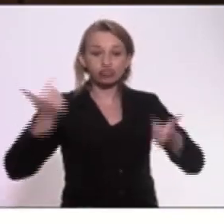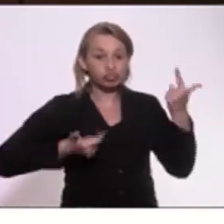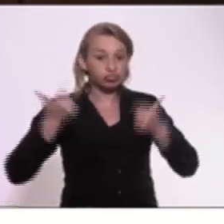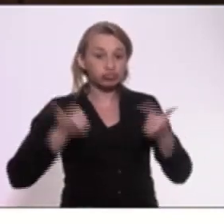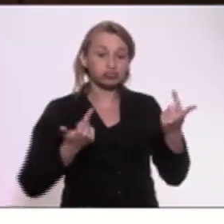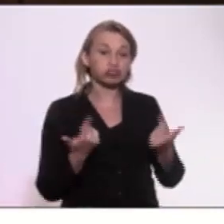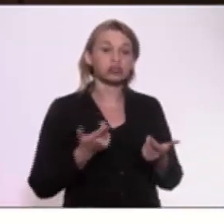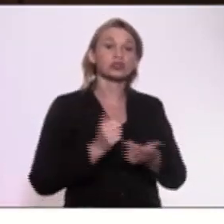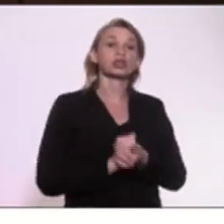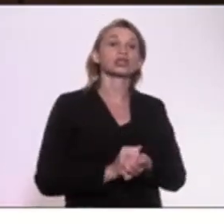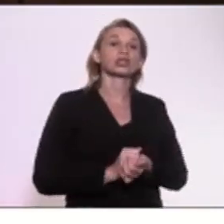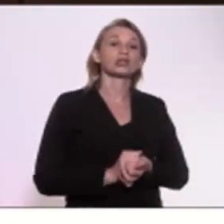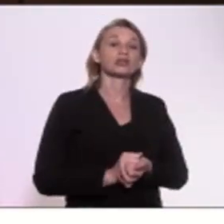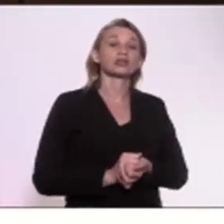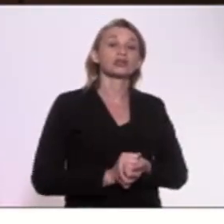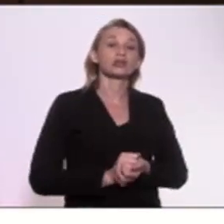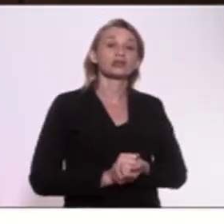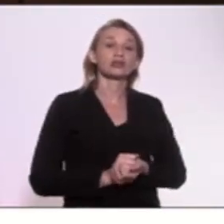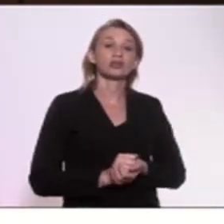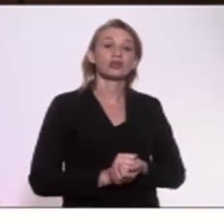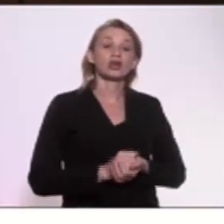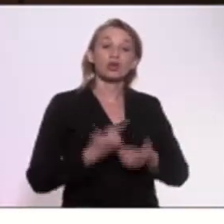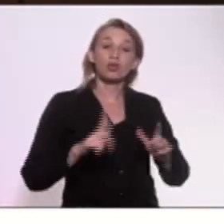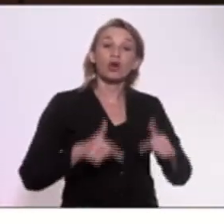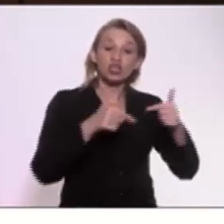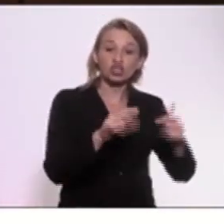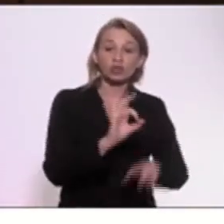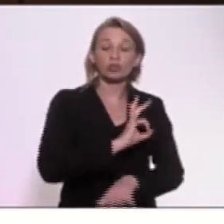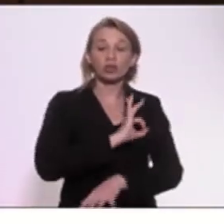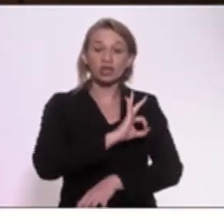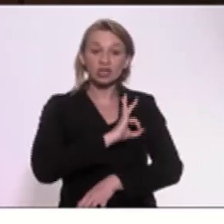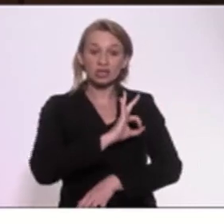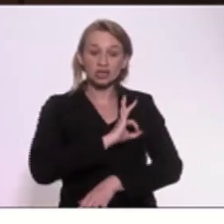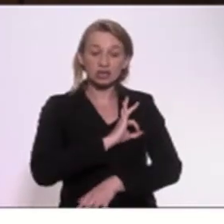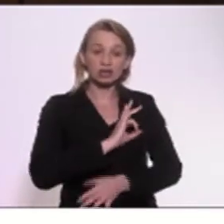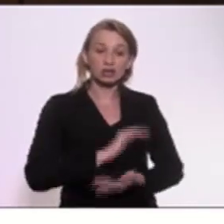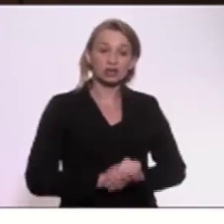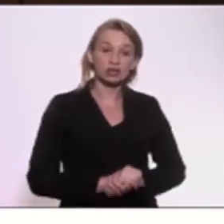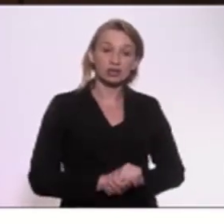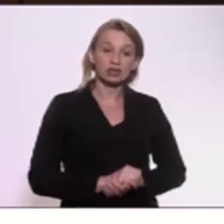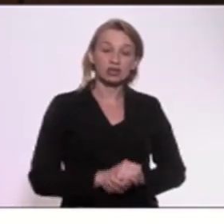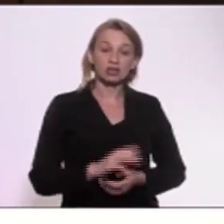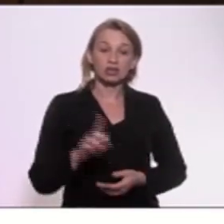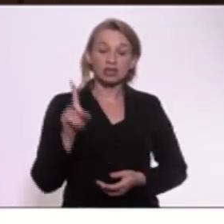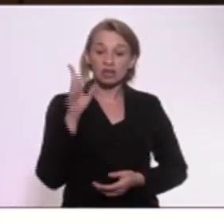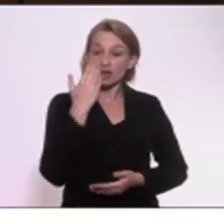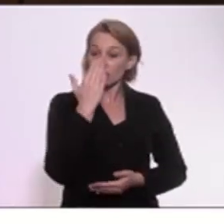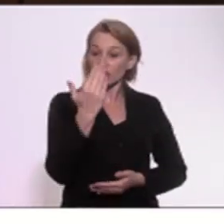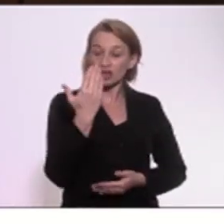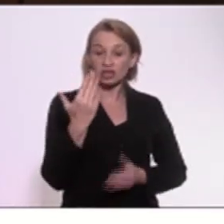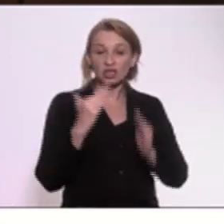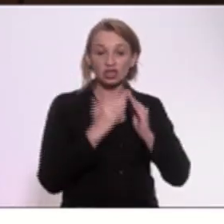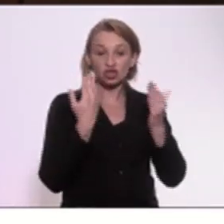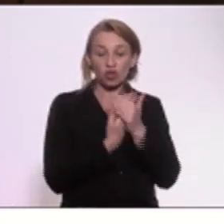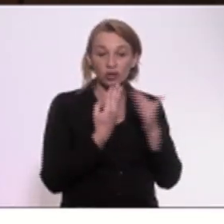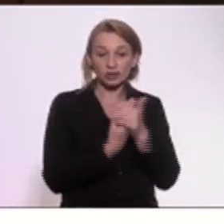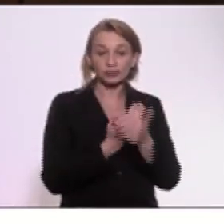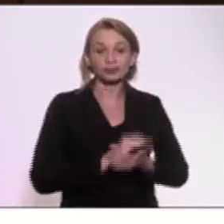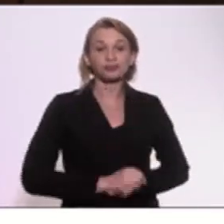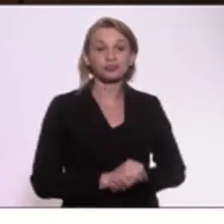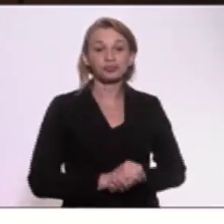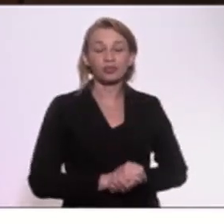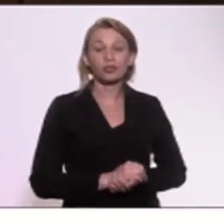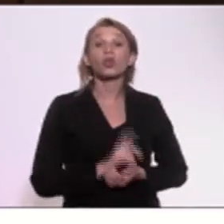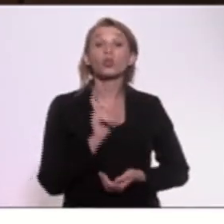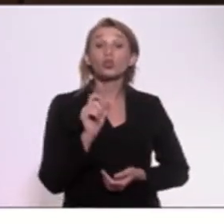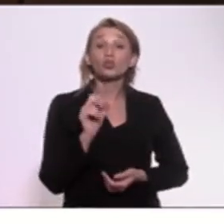provocados, inclusive por operações policiais que passam na porta das escolas. O que